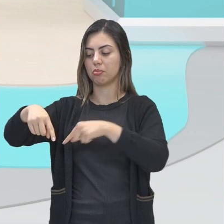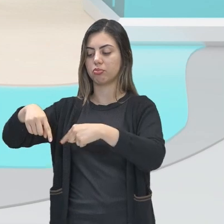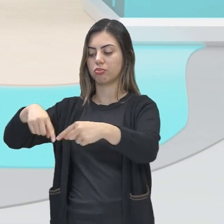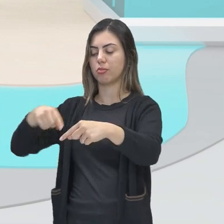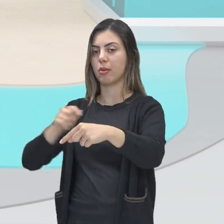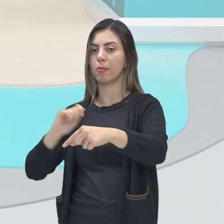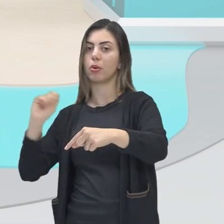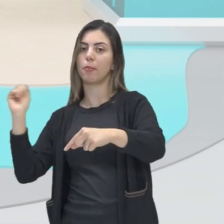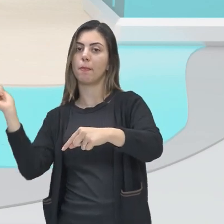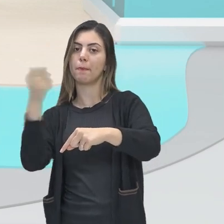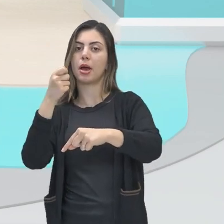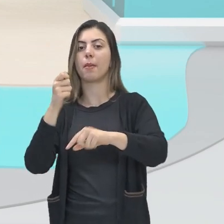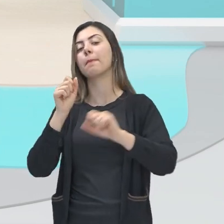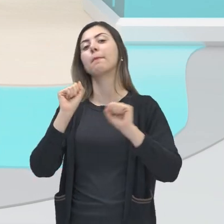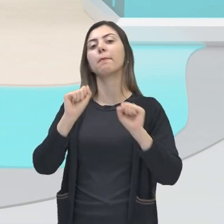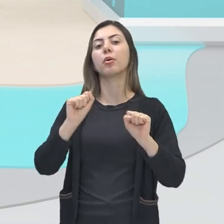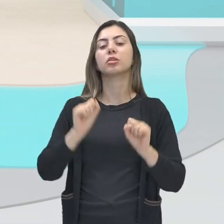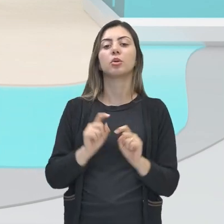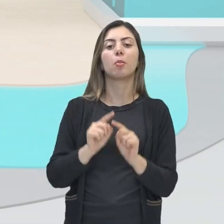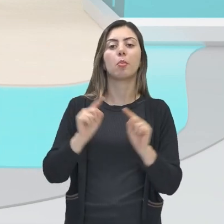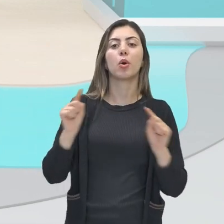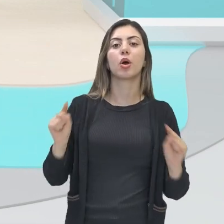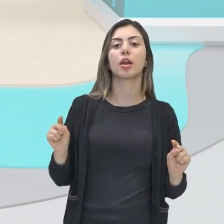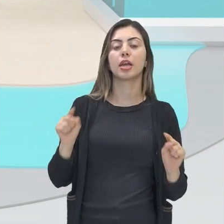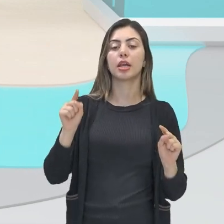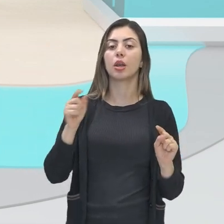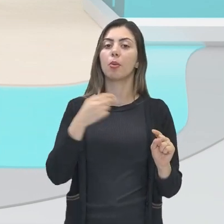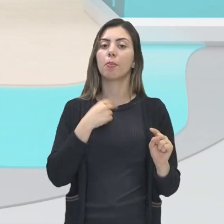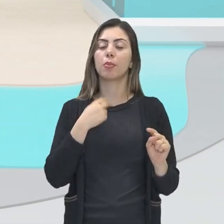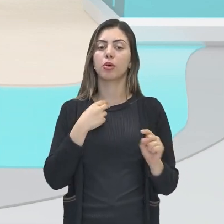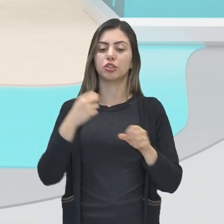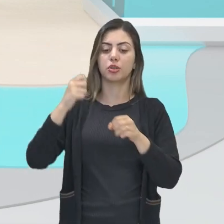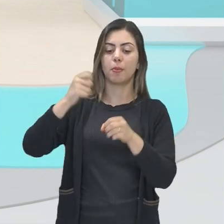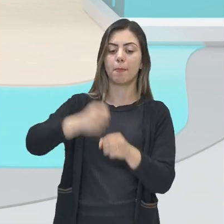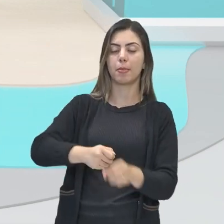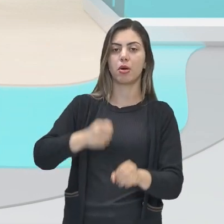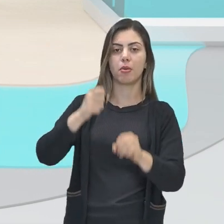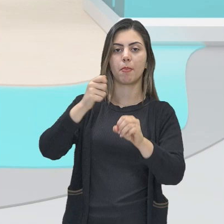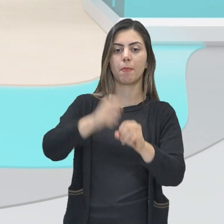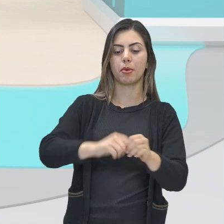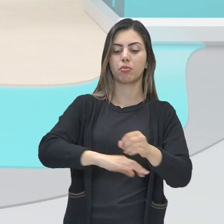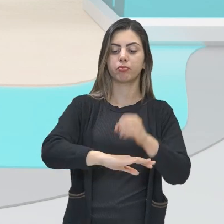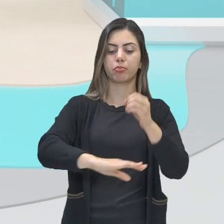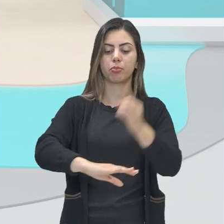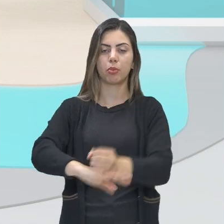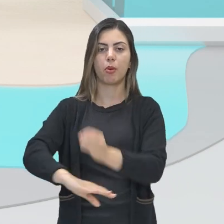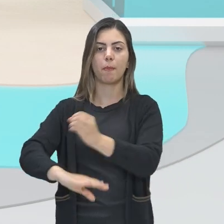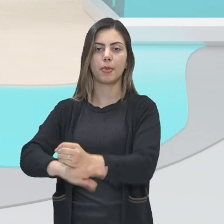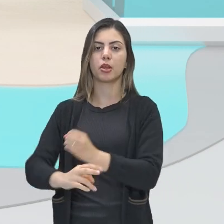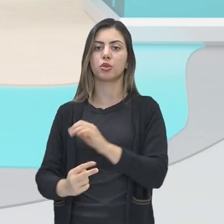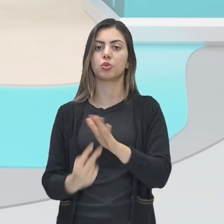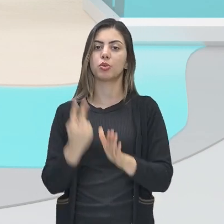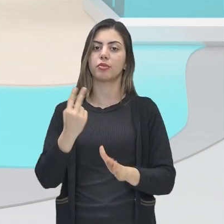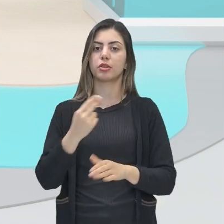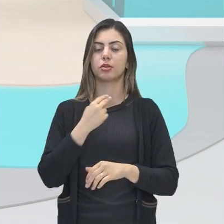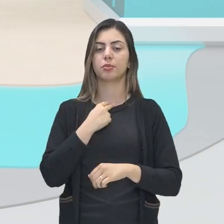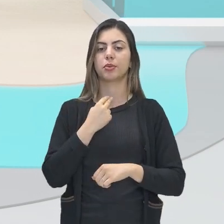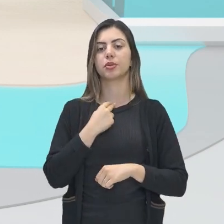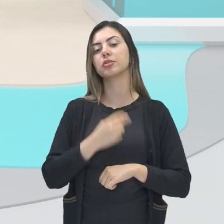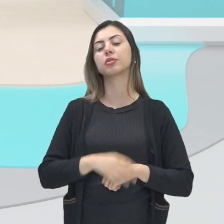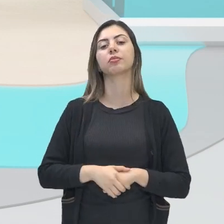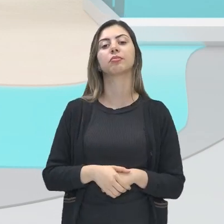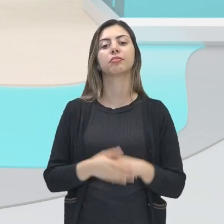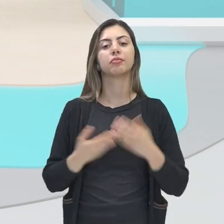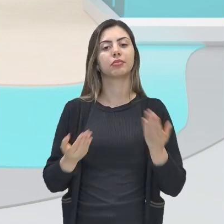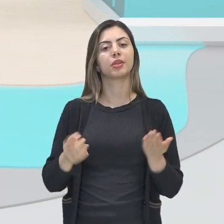essa bola. Mas ele não pode deixar aquela quique 2 vezes no chão, senão é ponto do adversário, tá bom? Então, essas foram